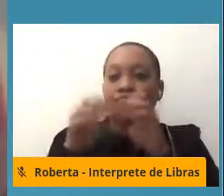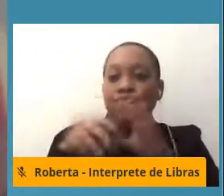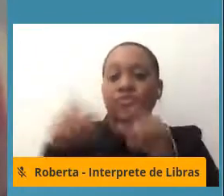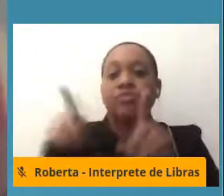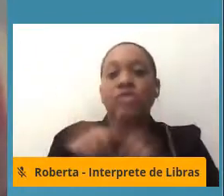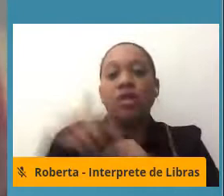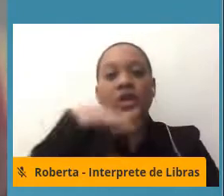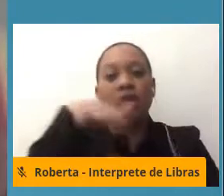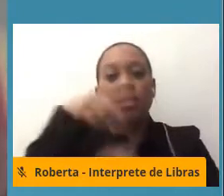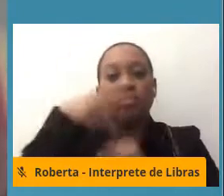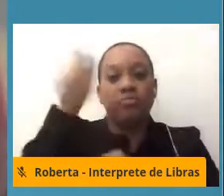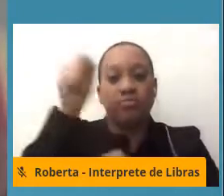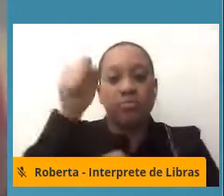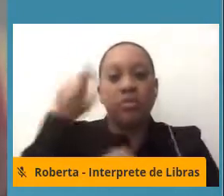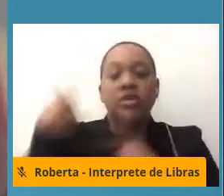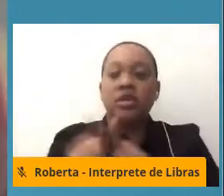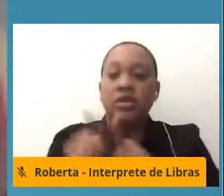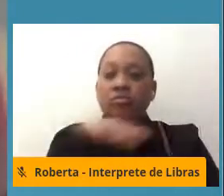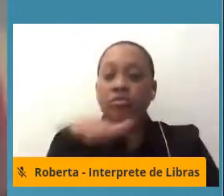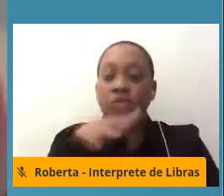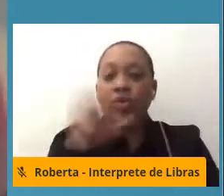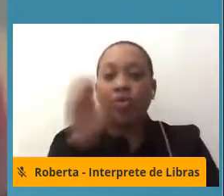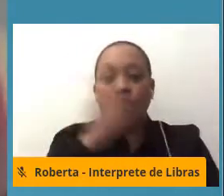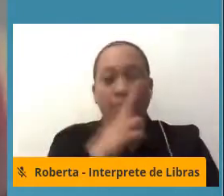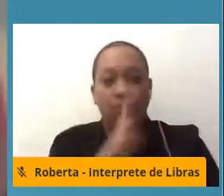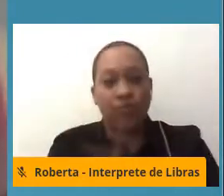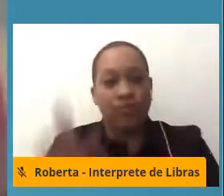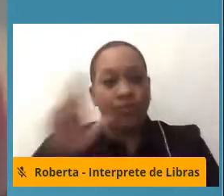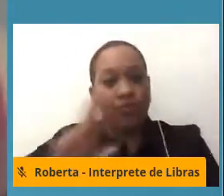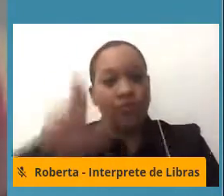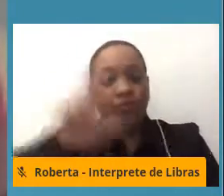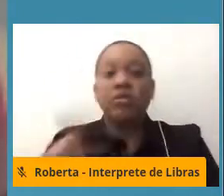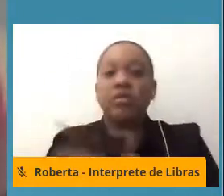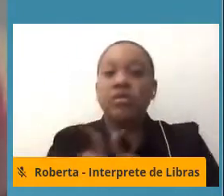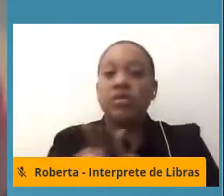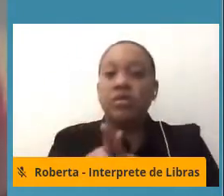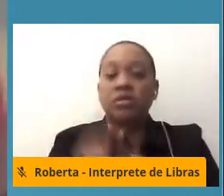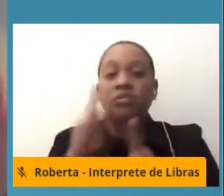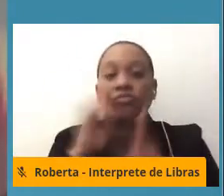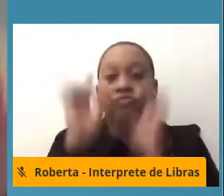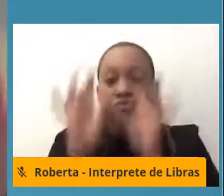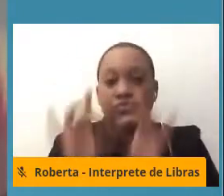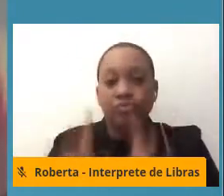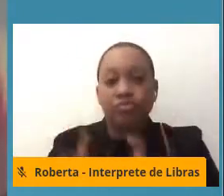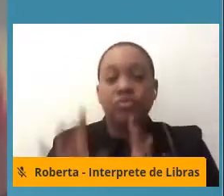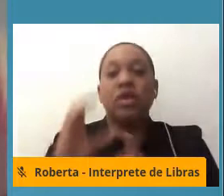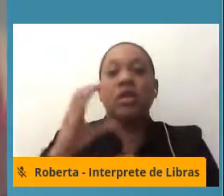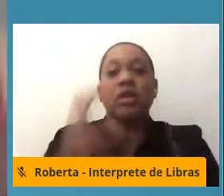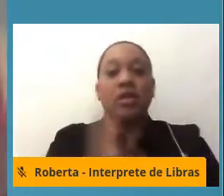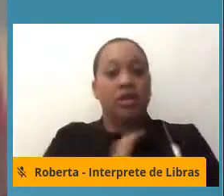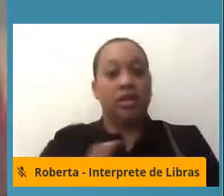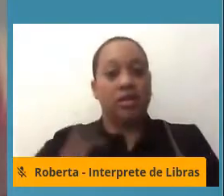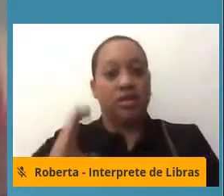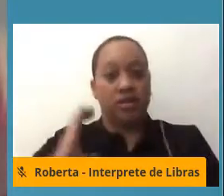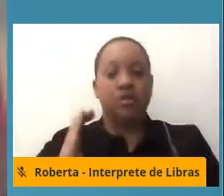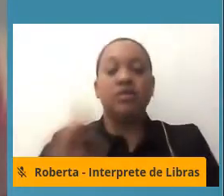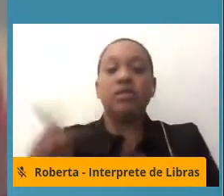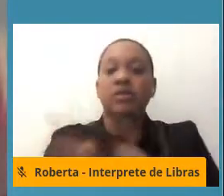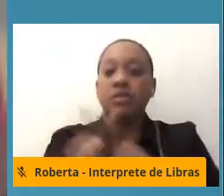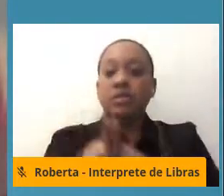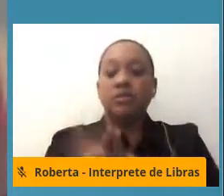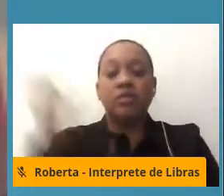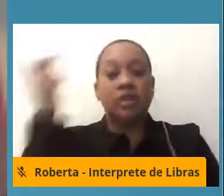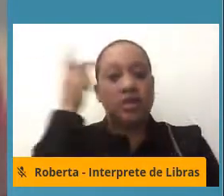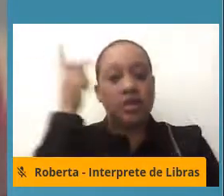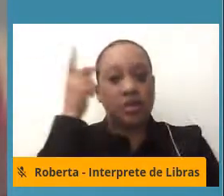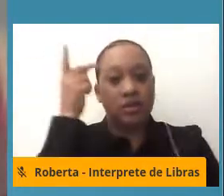mestre em Ciências da Saúde pela UFAL, especialista em hematologia clínica pela Universidade de Guarulhos, em São Paulo.